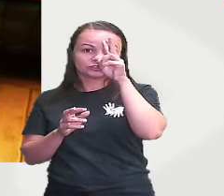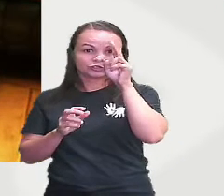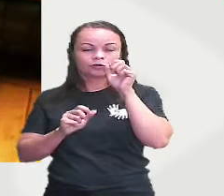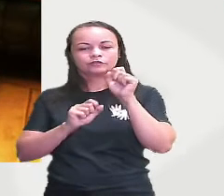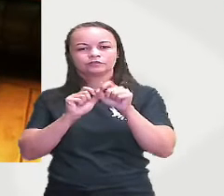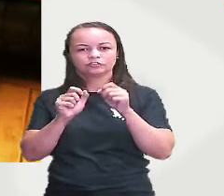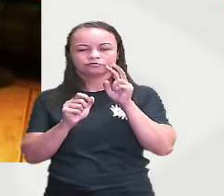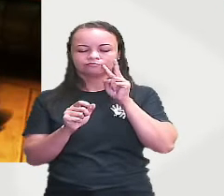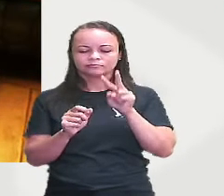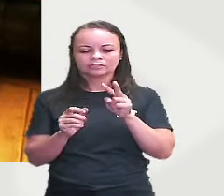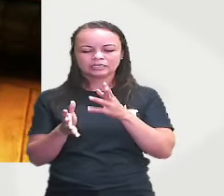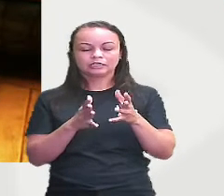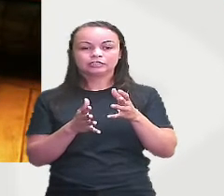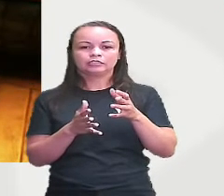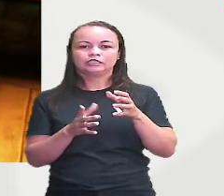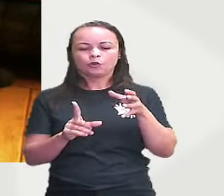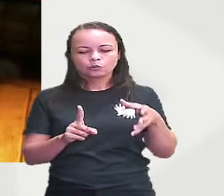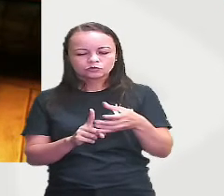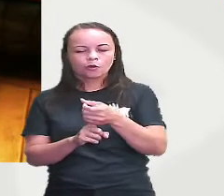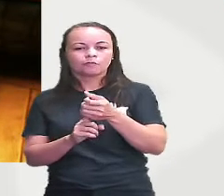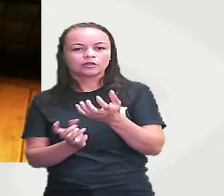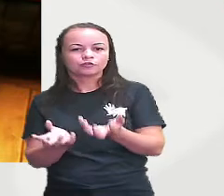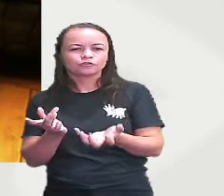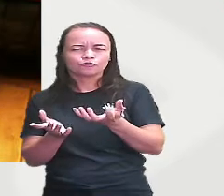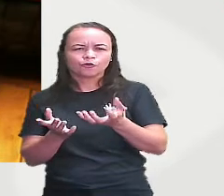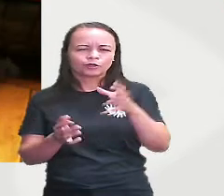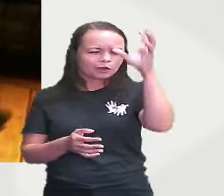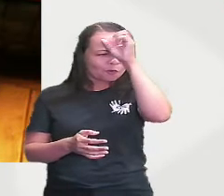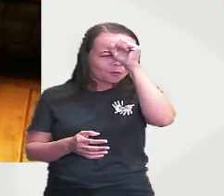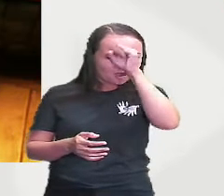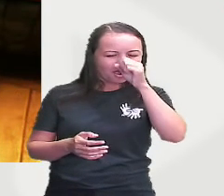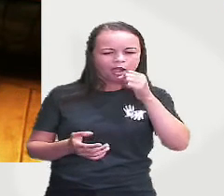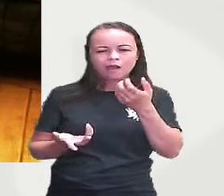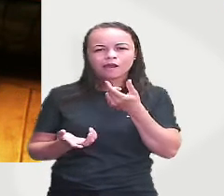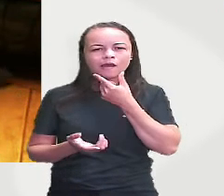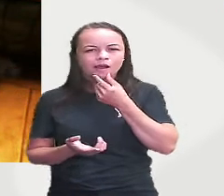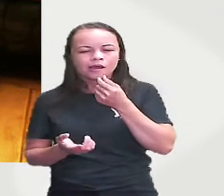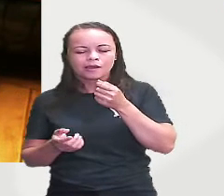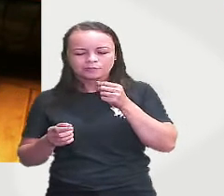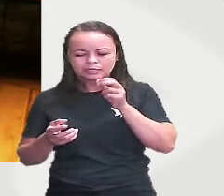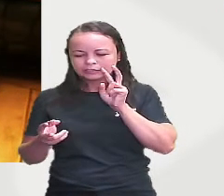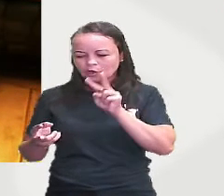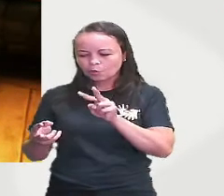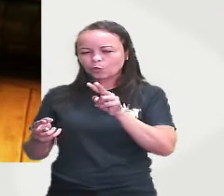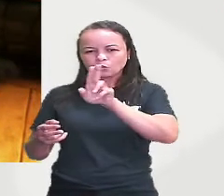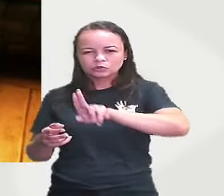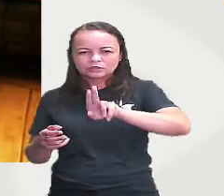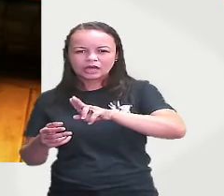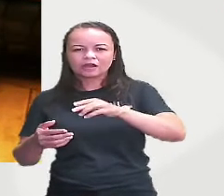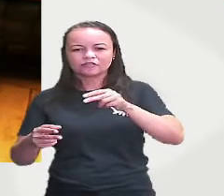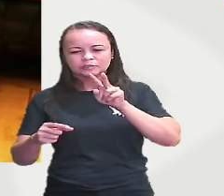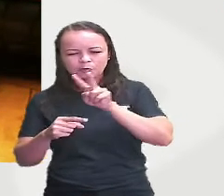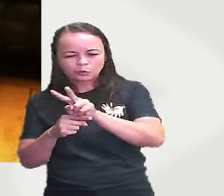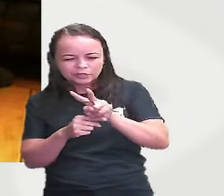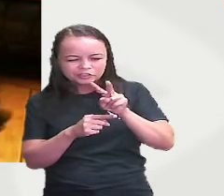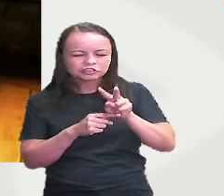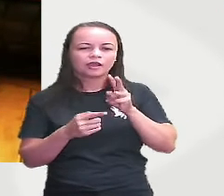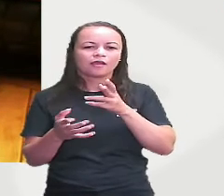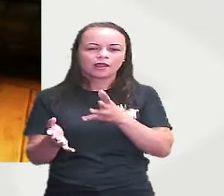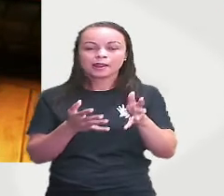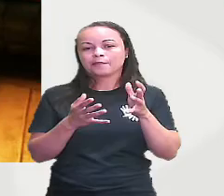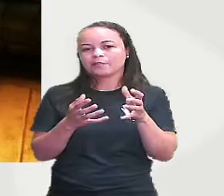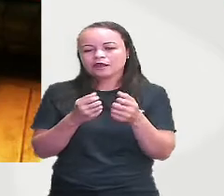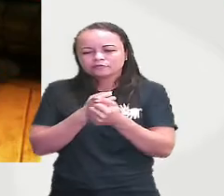homem aprendeu a dominar o fogo, então ele aprendeu a usar o fogo a seu favor. Ele usava o fogo para se proteger, para cozinhar, para